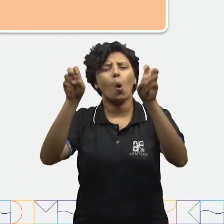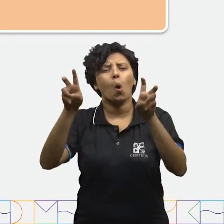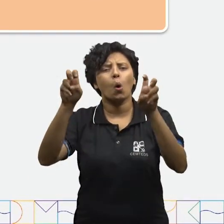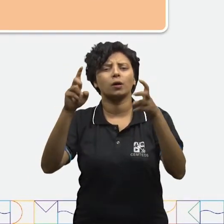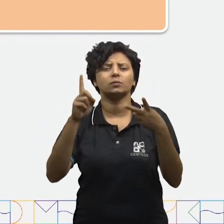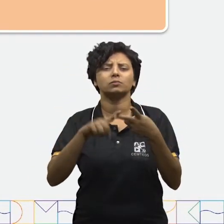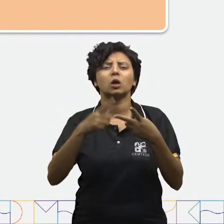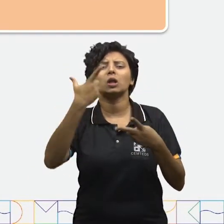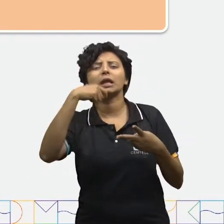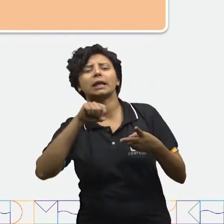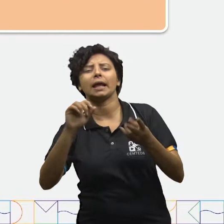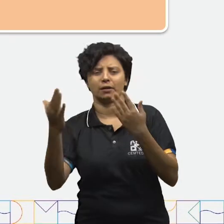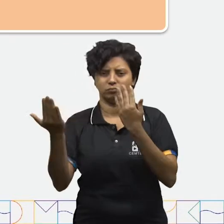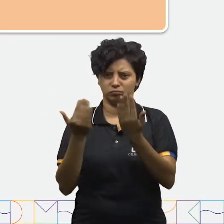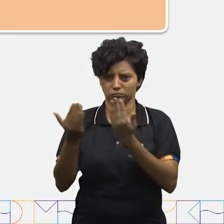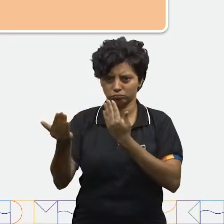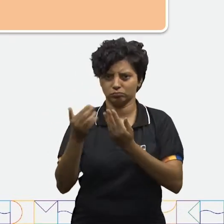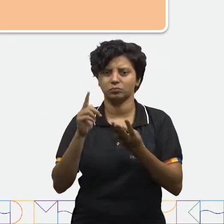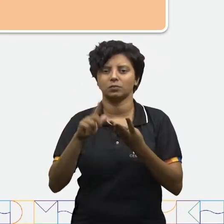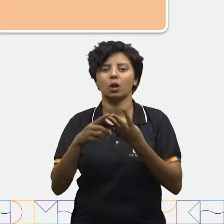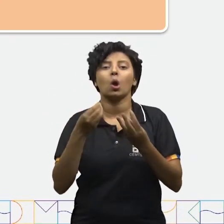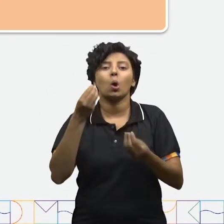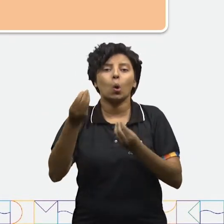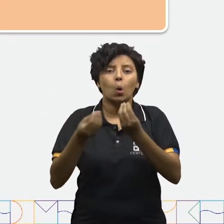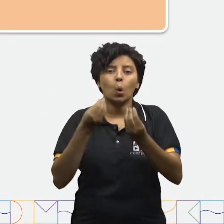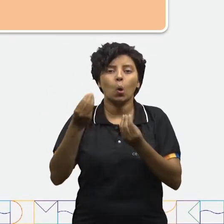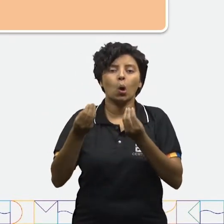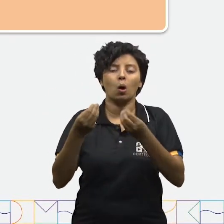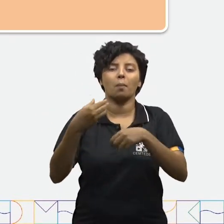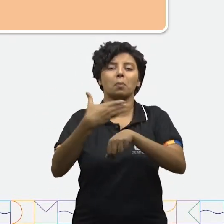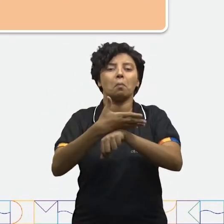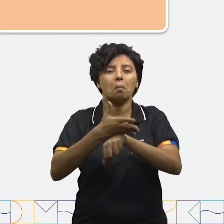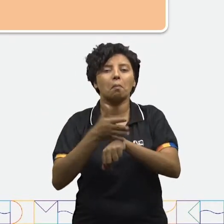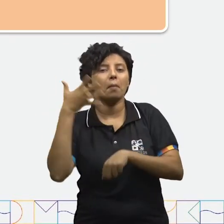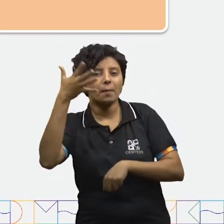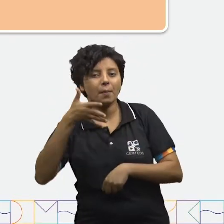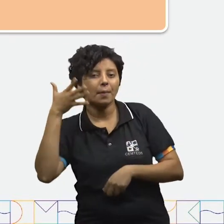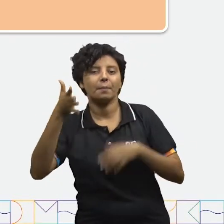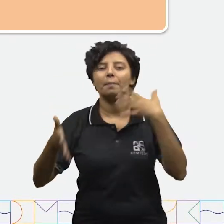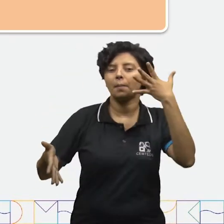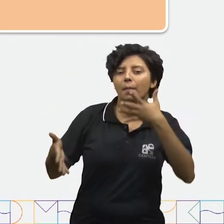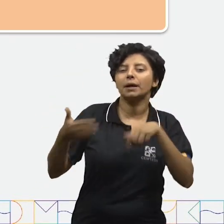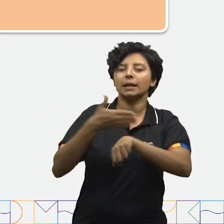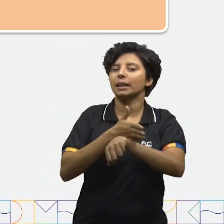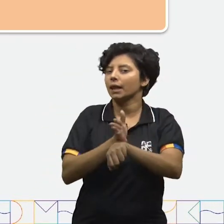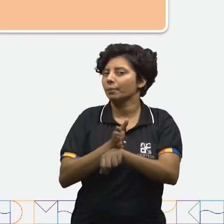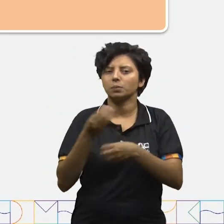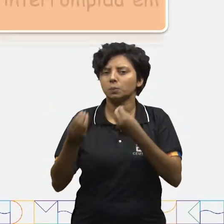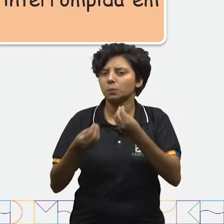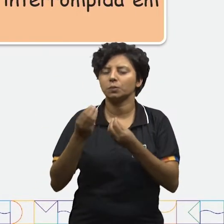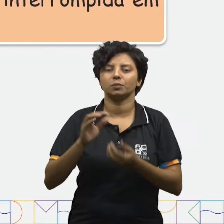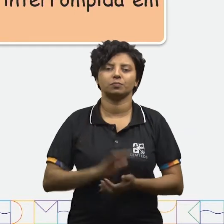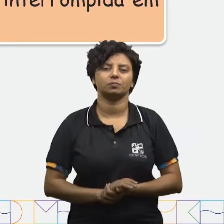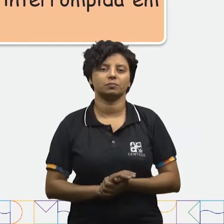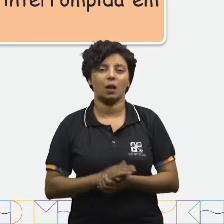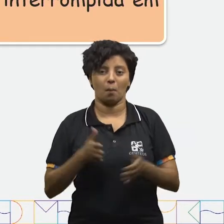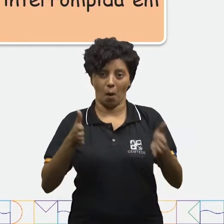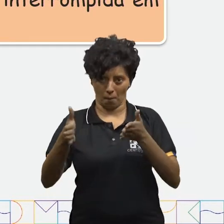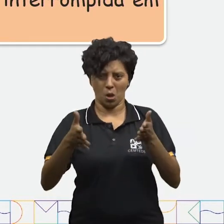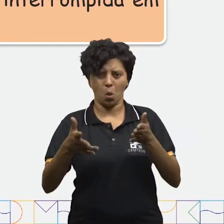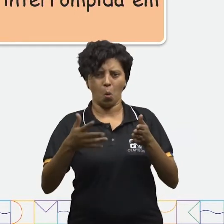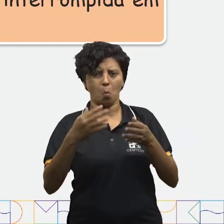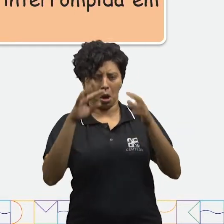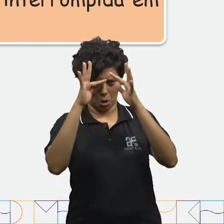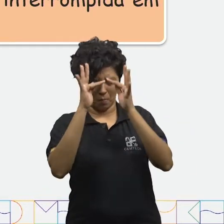da conversa? Quem estava conversando? Como estava o tempo de fala de cada pessoa? Os turnos de